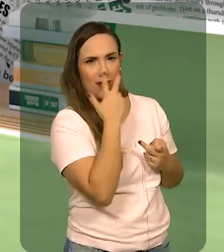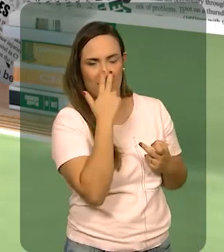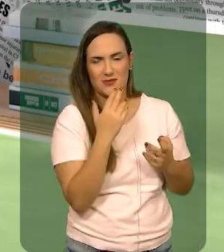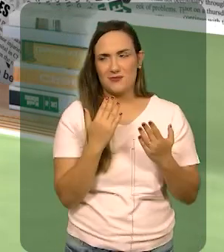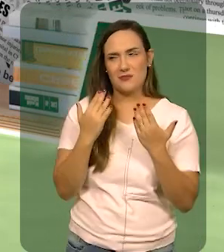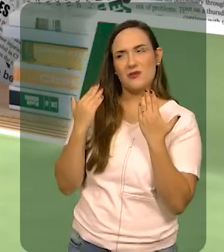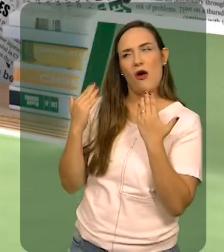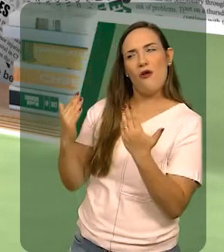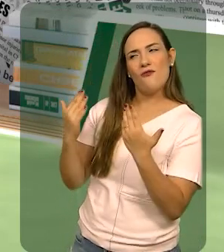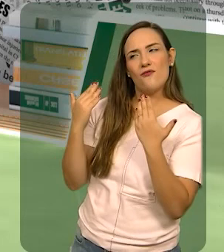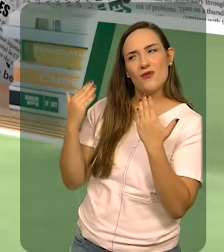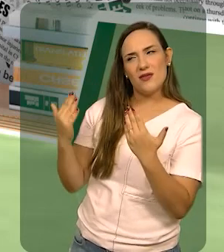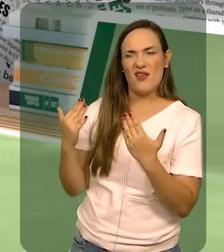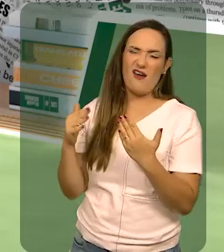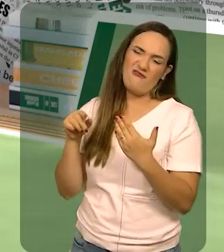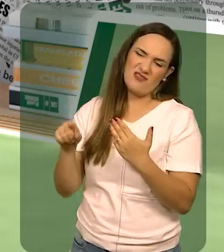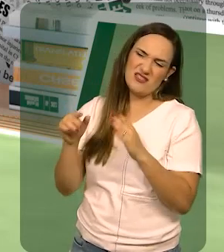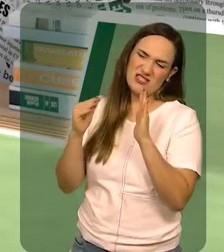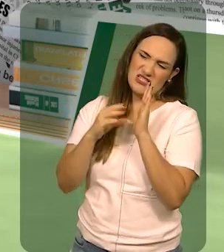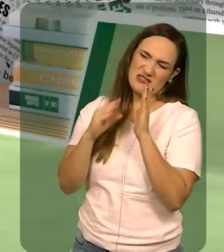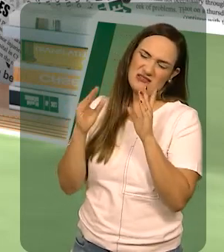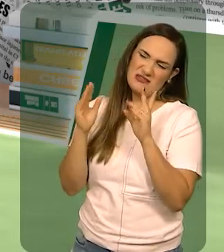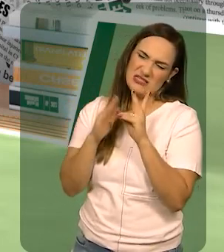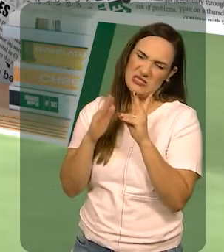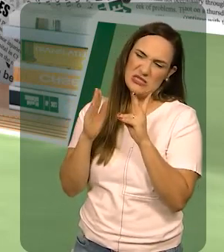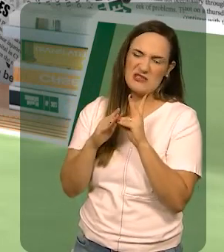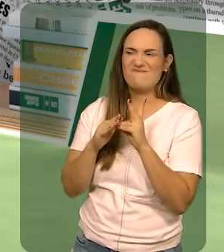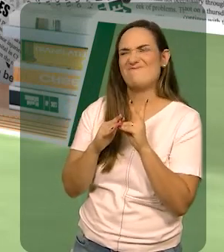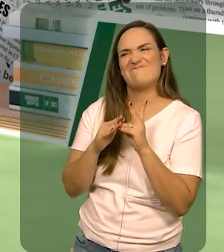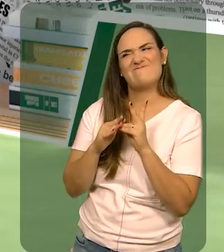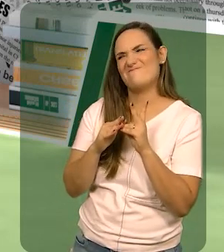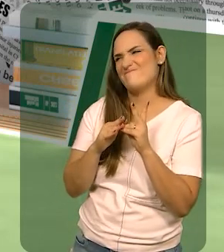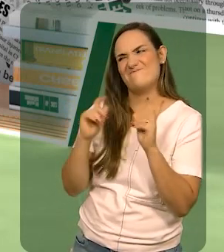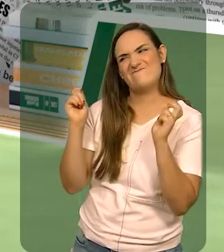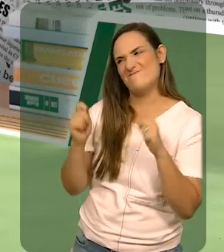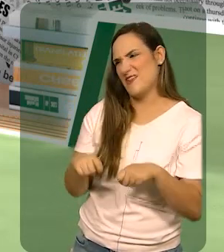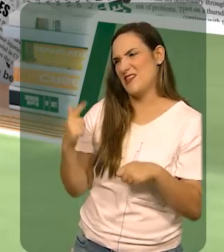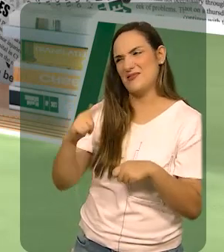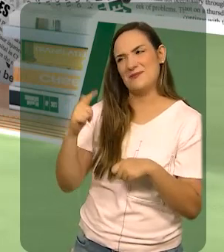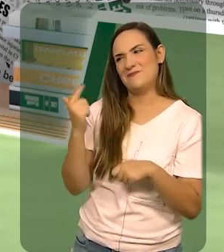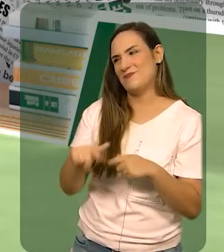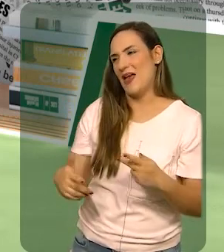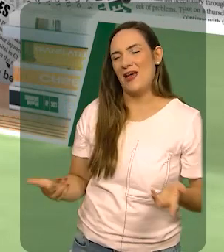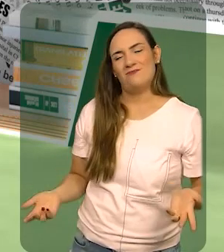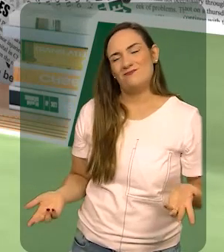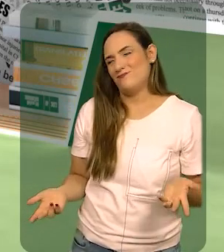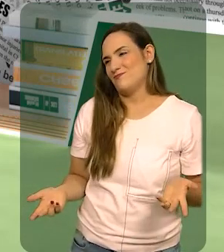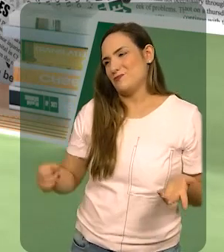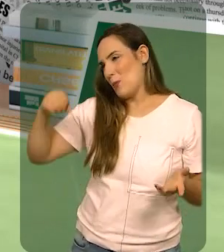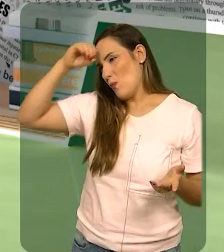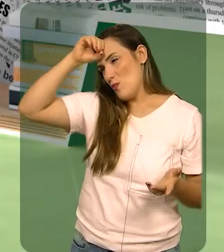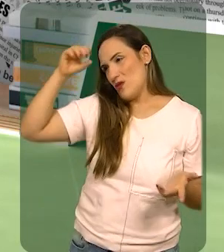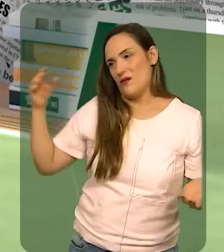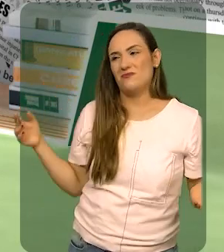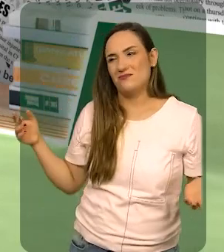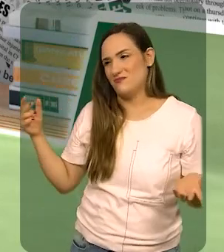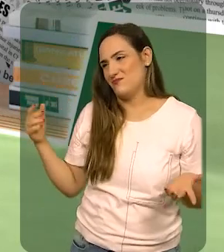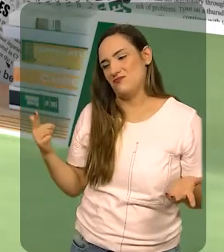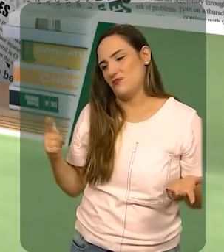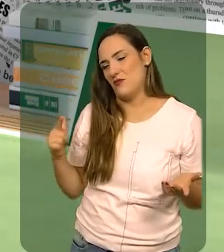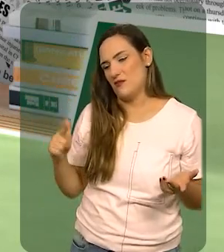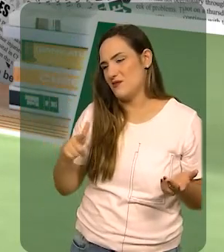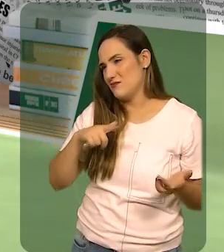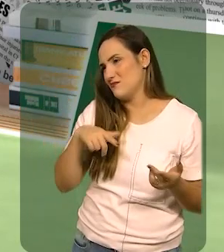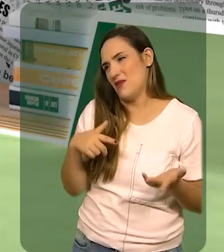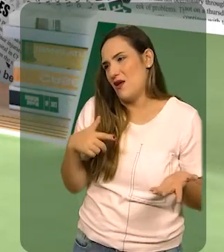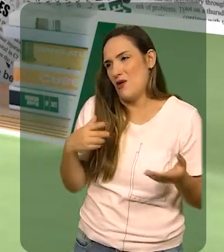aquela desconfiança ainda, né, de que o indígena não é capaz, de que o indígena não é capaz de